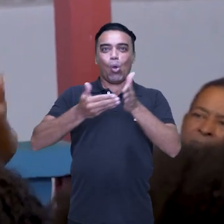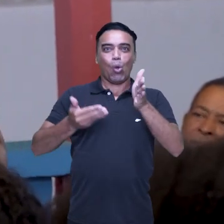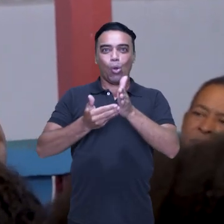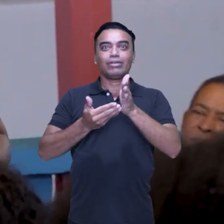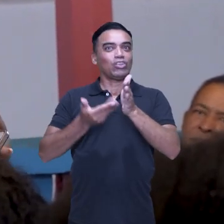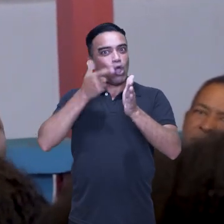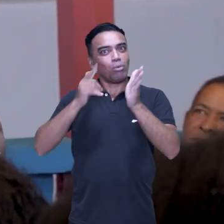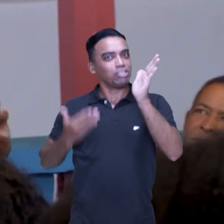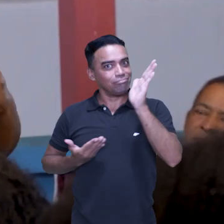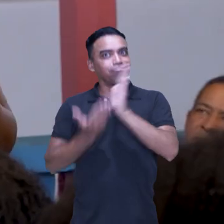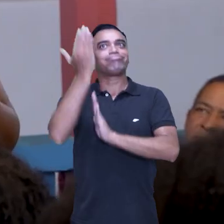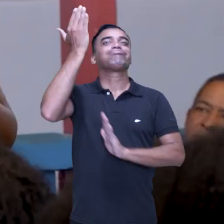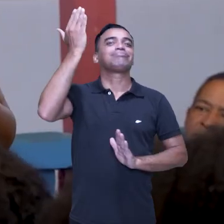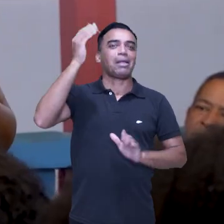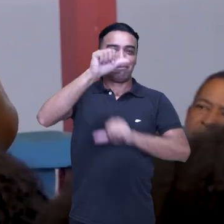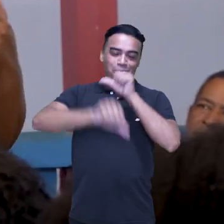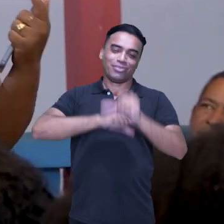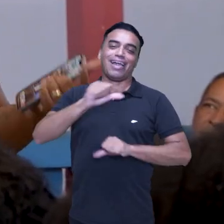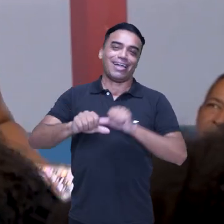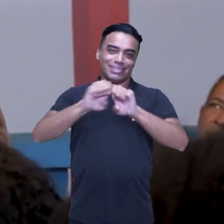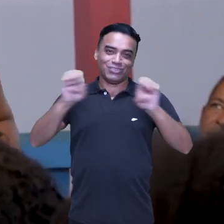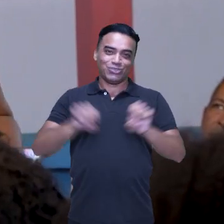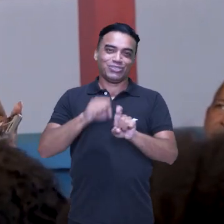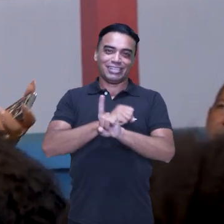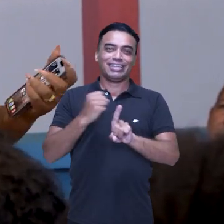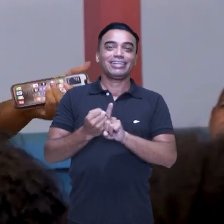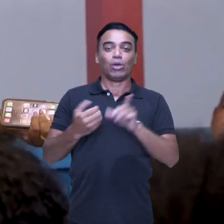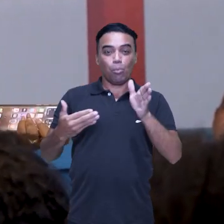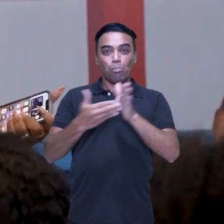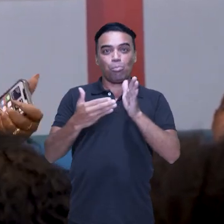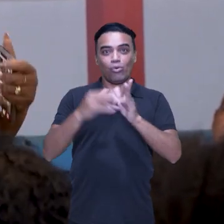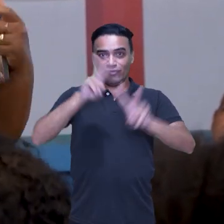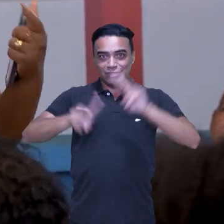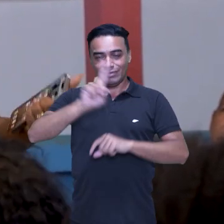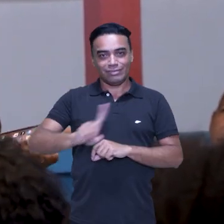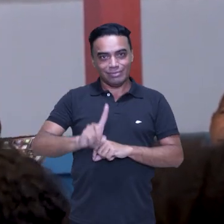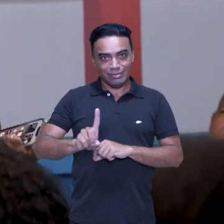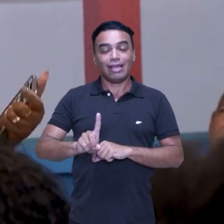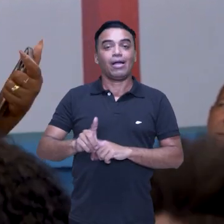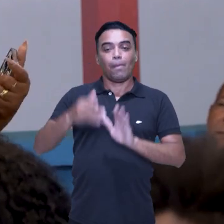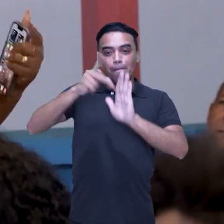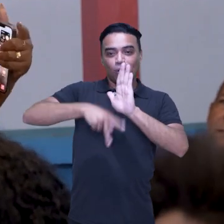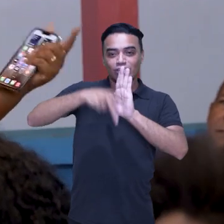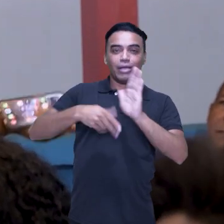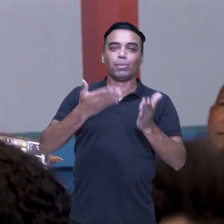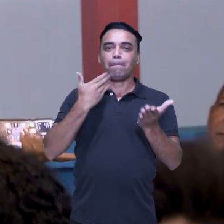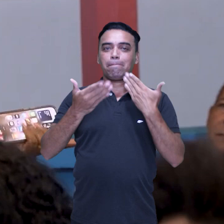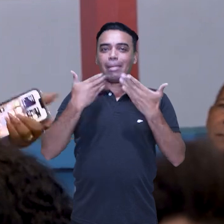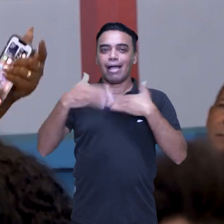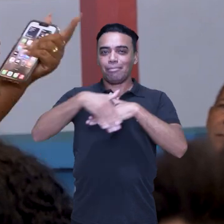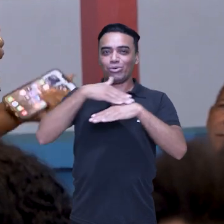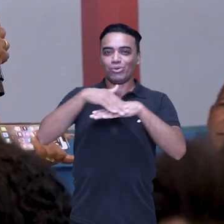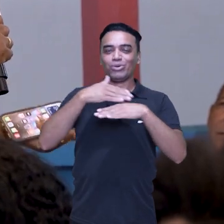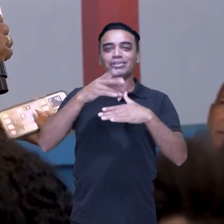estamos conseguindo mudar isso. E, assim, o Muros Invisíveis, né, Sempre um Papo, ele veio para mudar isso,